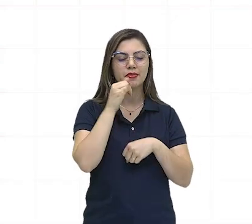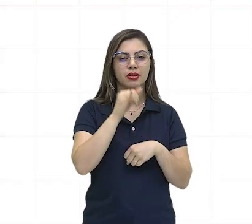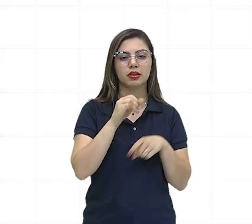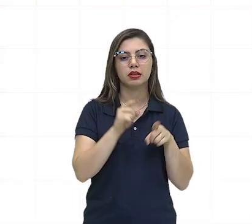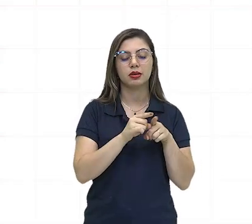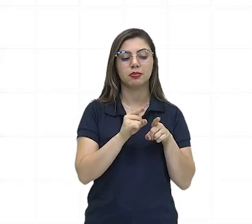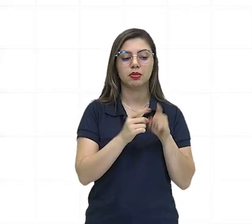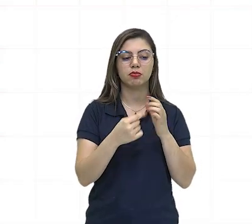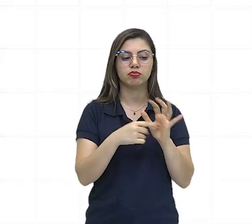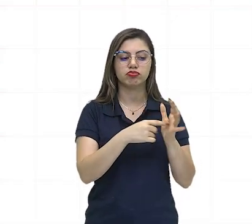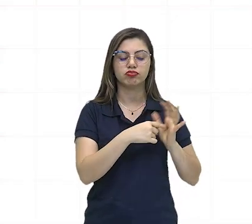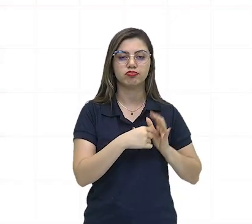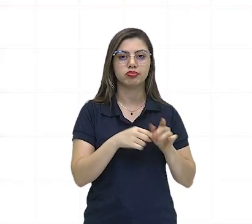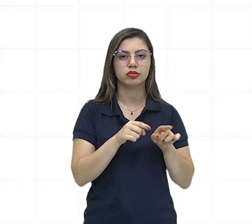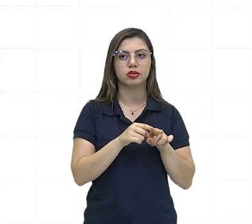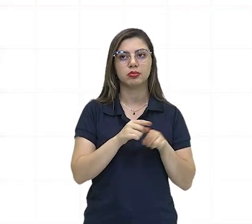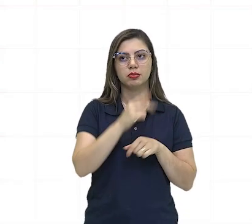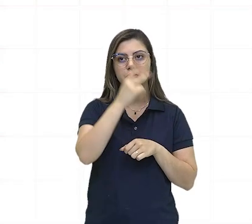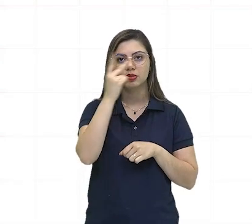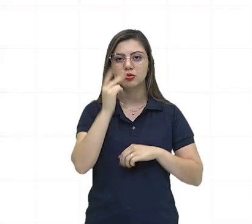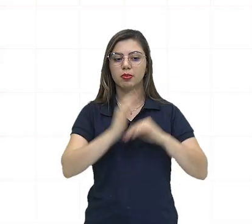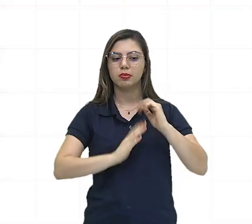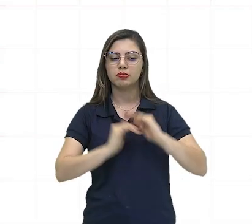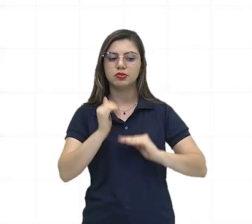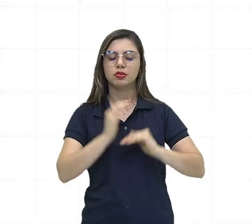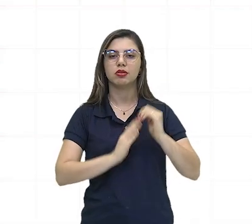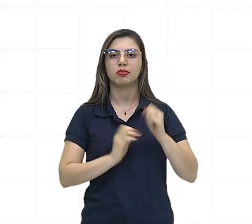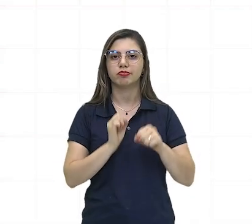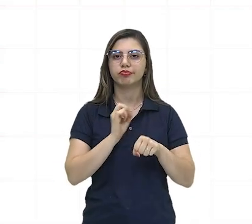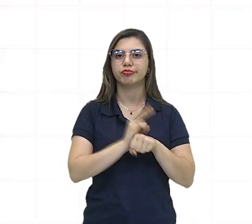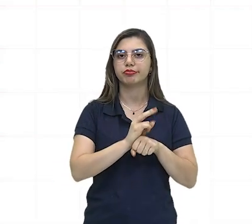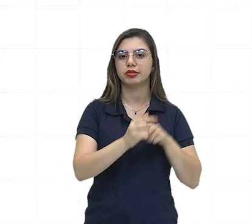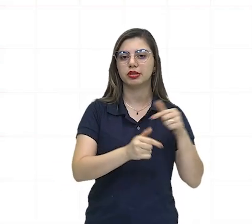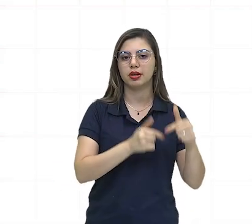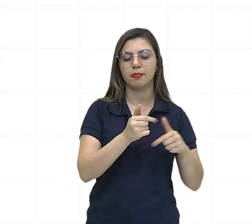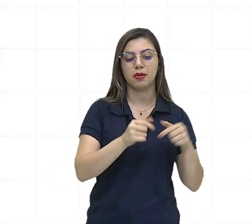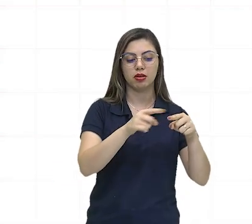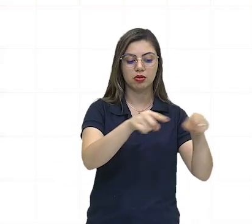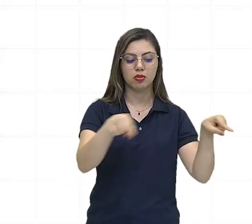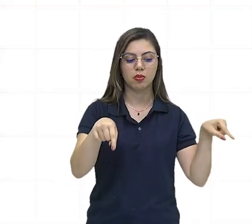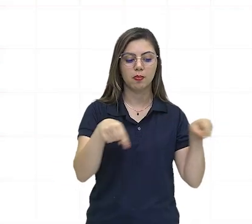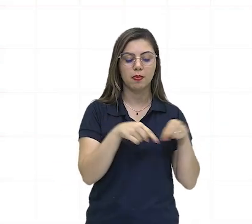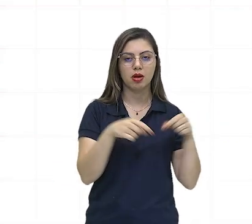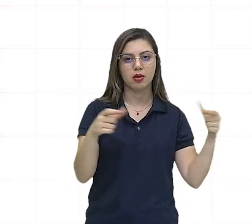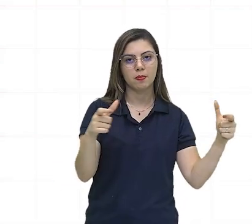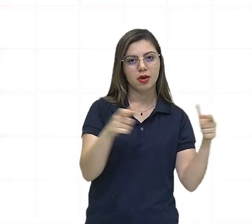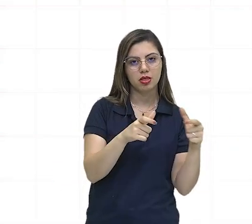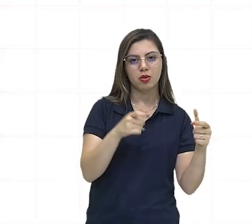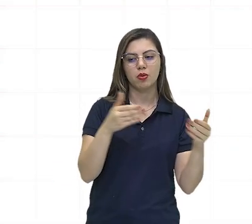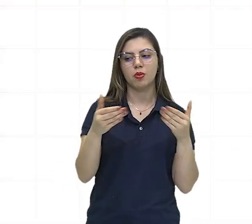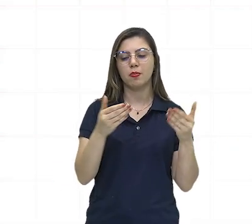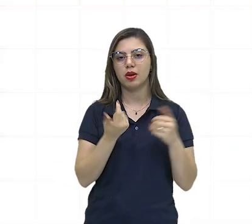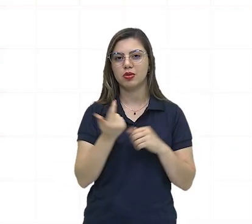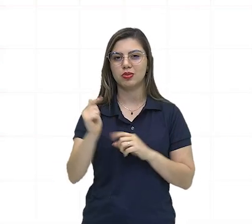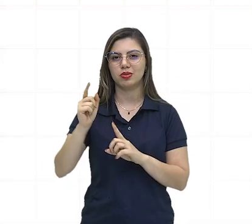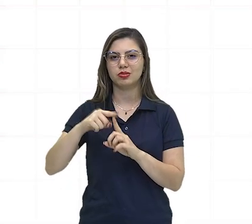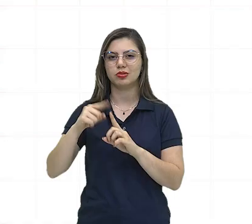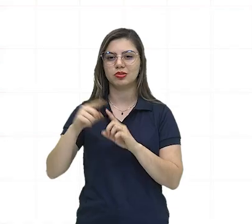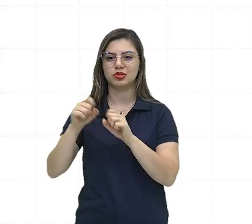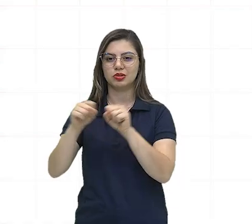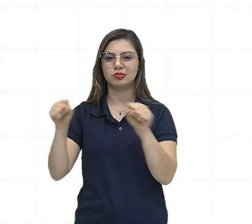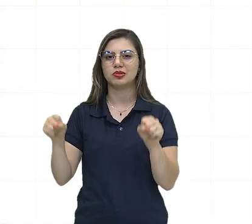de obra especializada, em uma área de terra menor comparada ao sistema